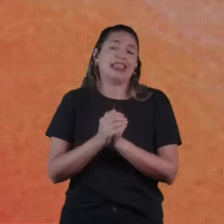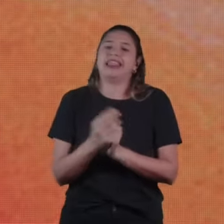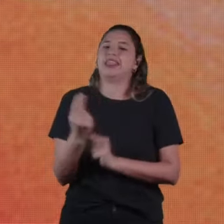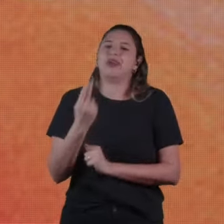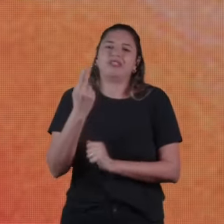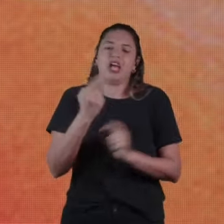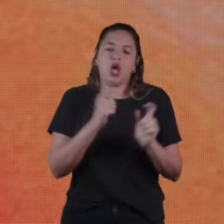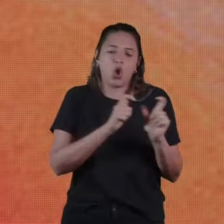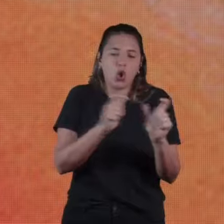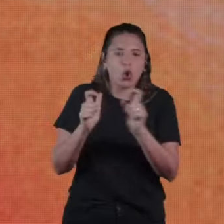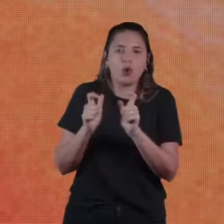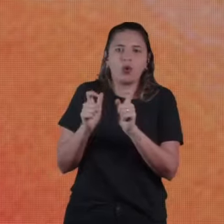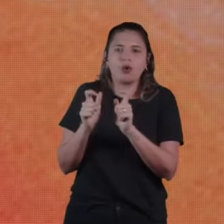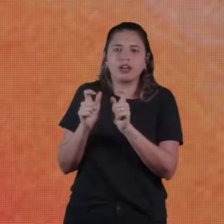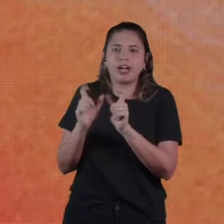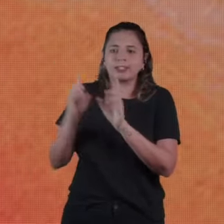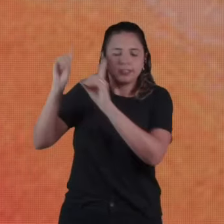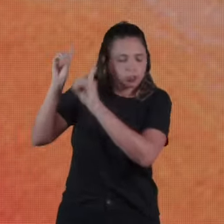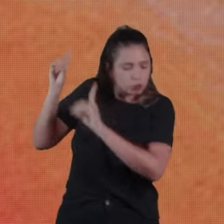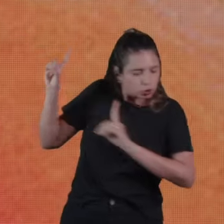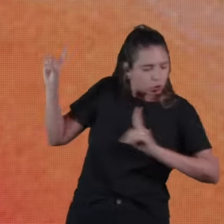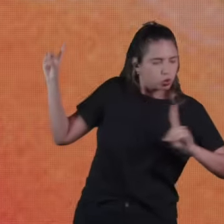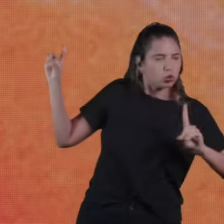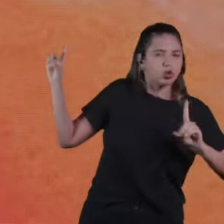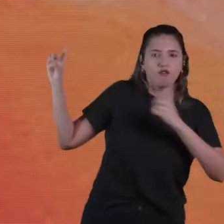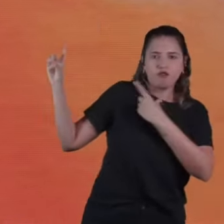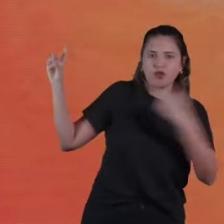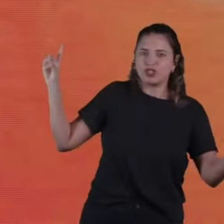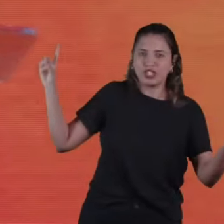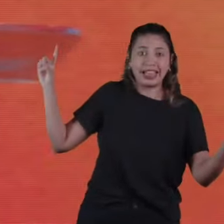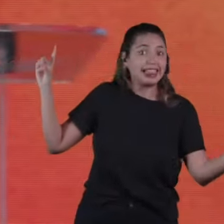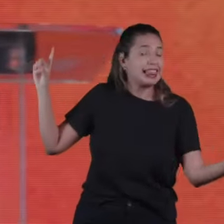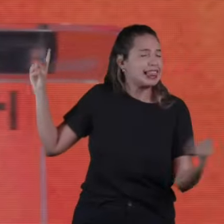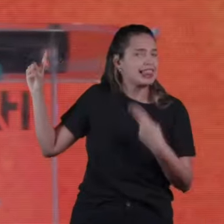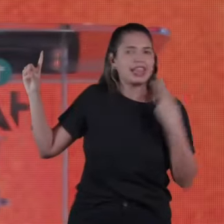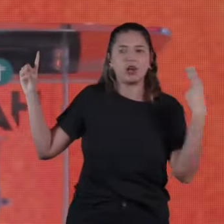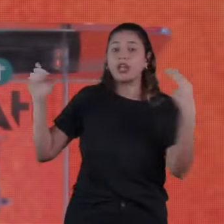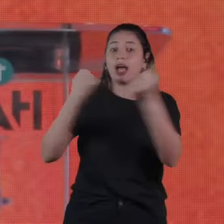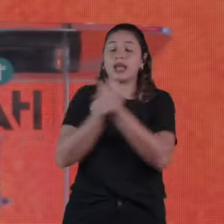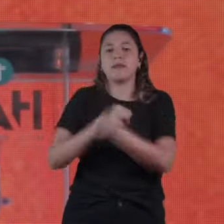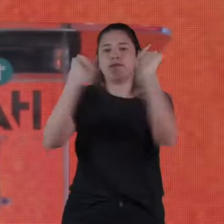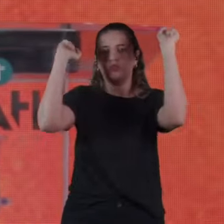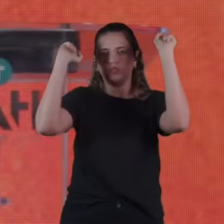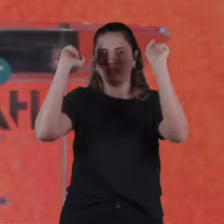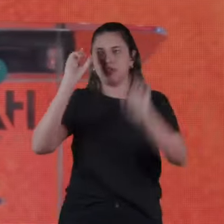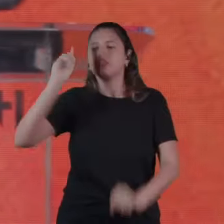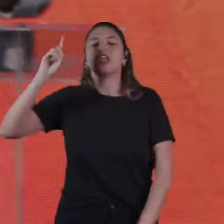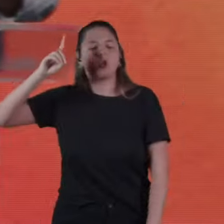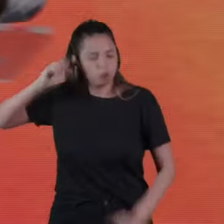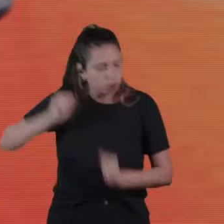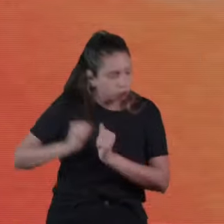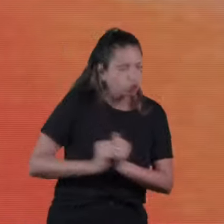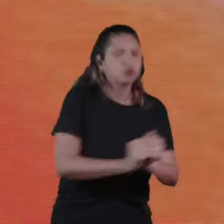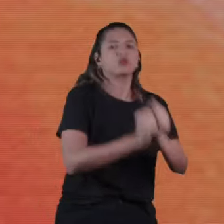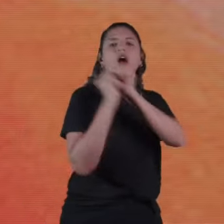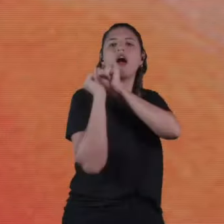você esteja fora da presença de Deus. Não existe lugar onde Deus não possa chegar para te abençoar.